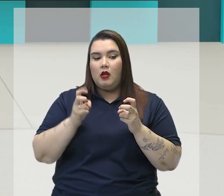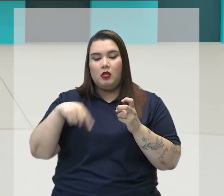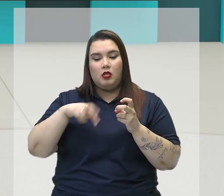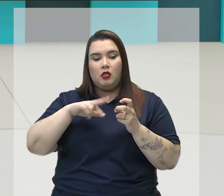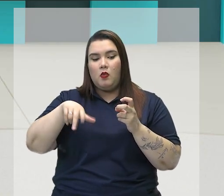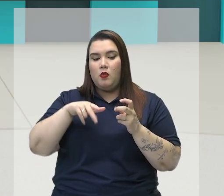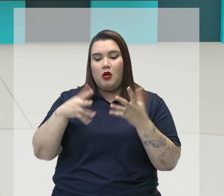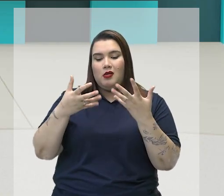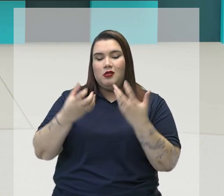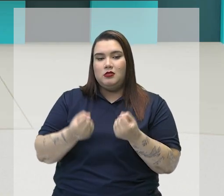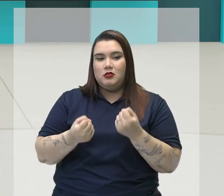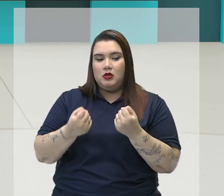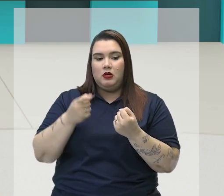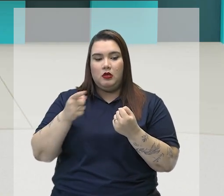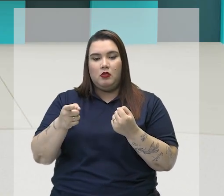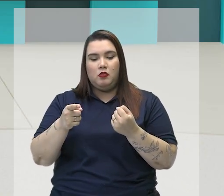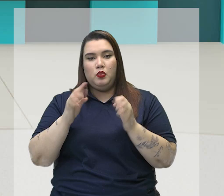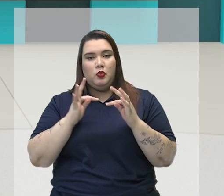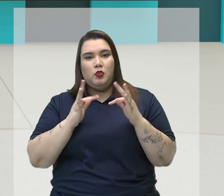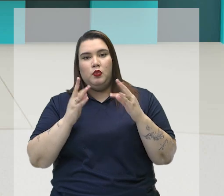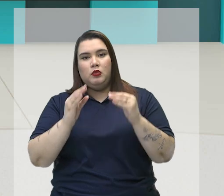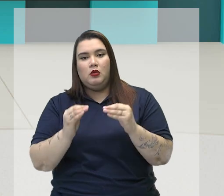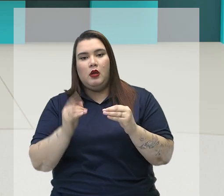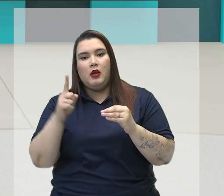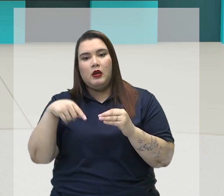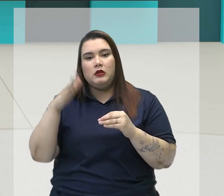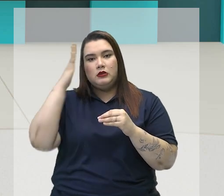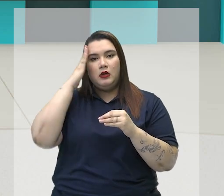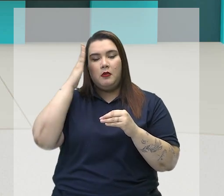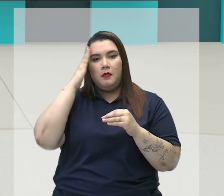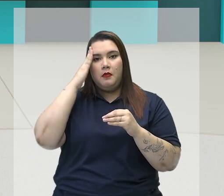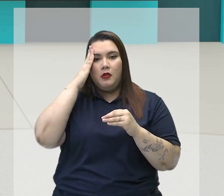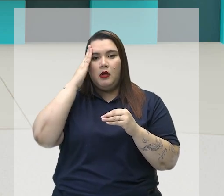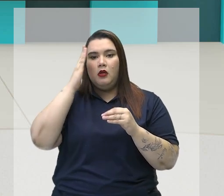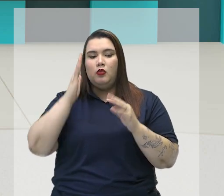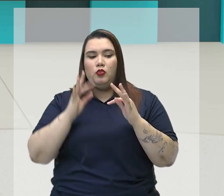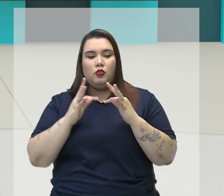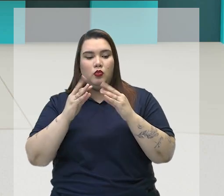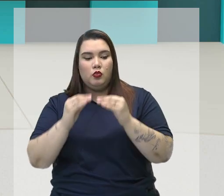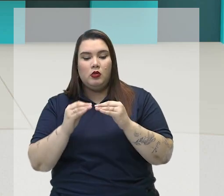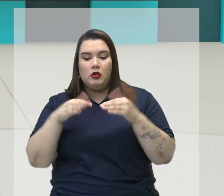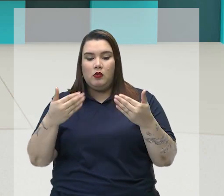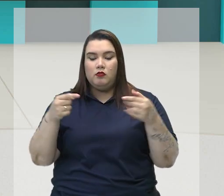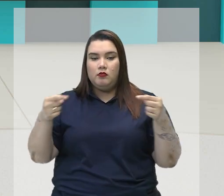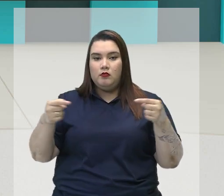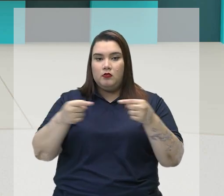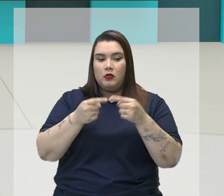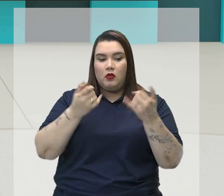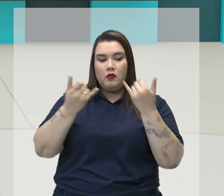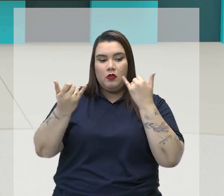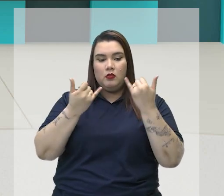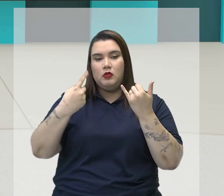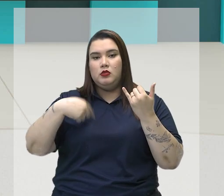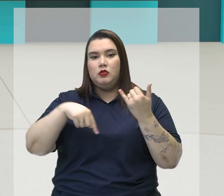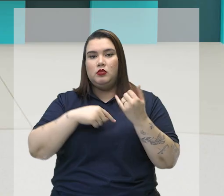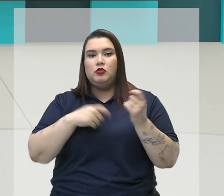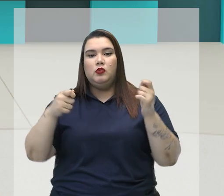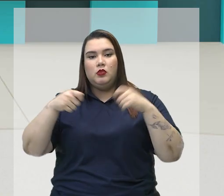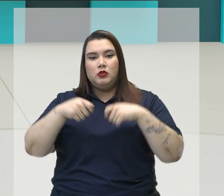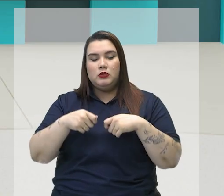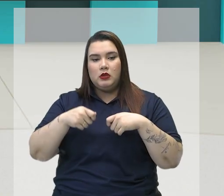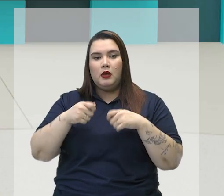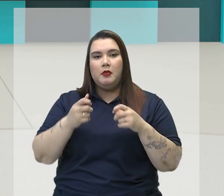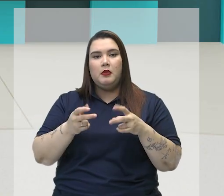aceitar tudo o que lhe chega, é saber filtrar. E a partir desse ponto, a gente consegue ver o que